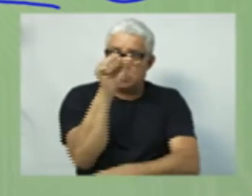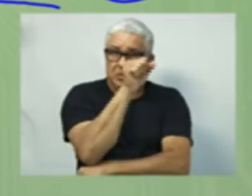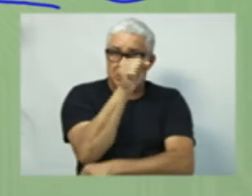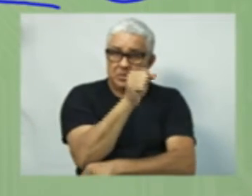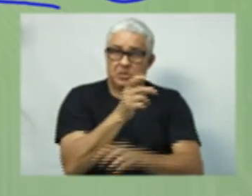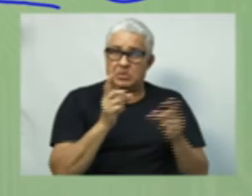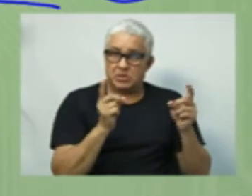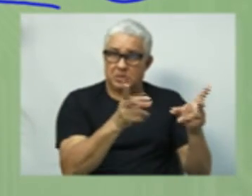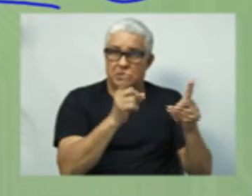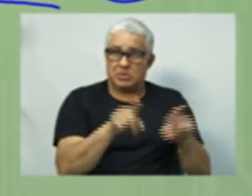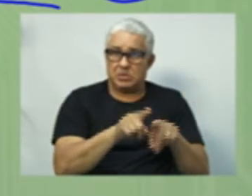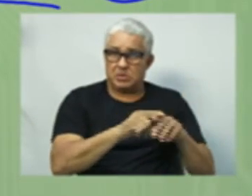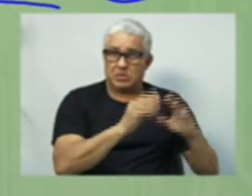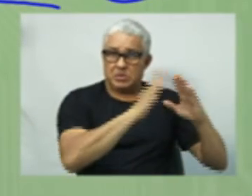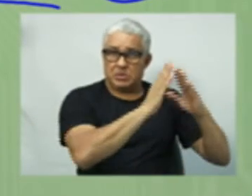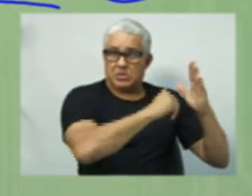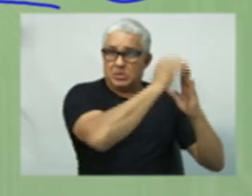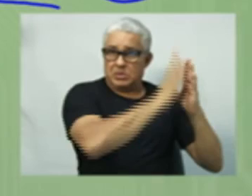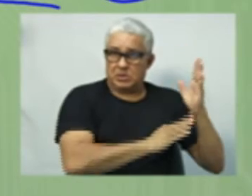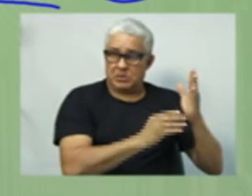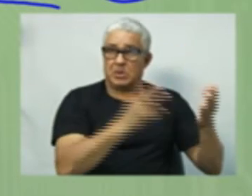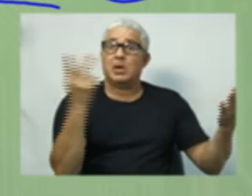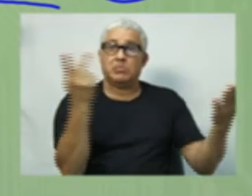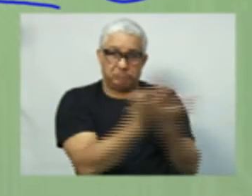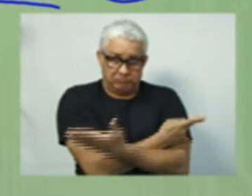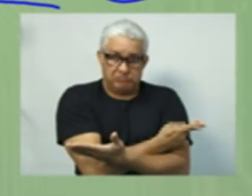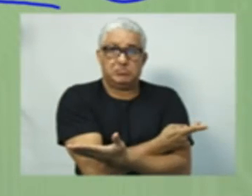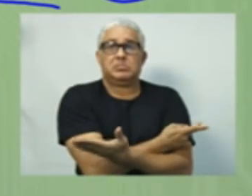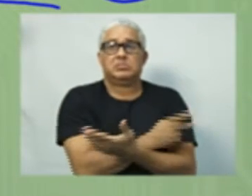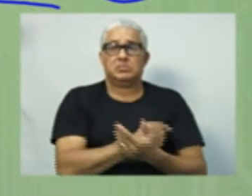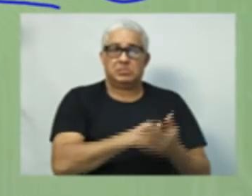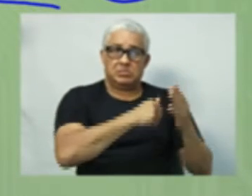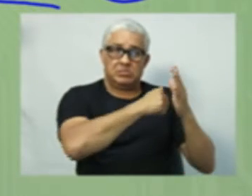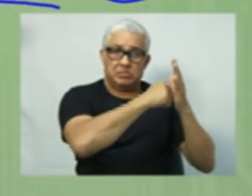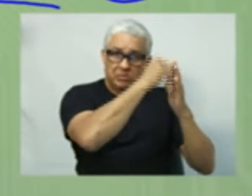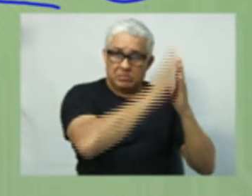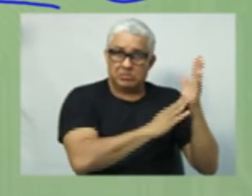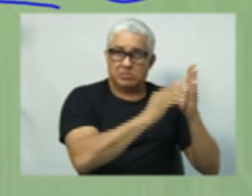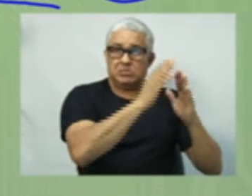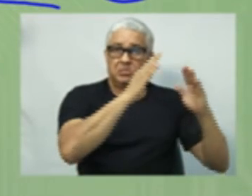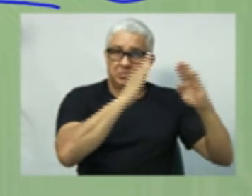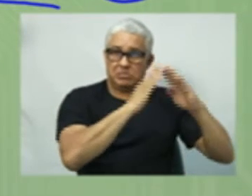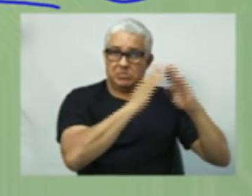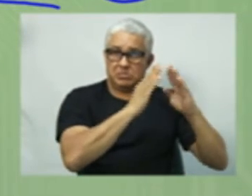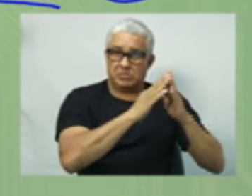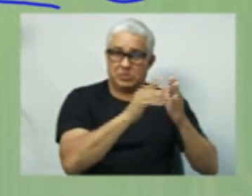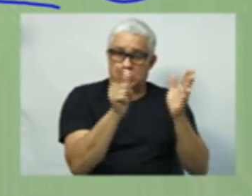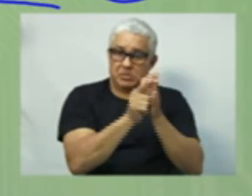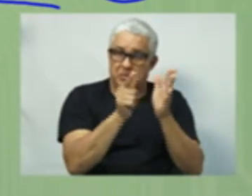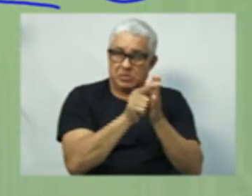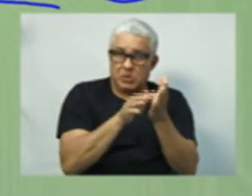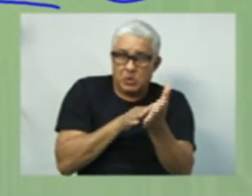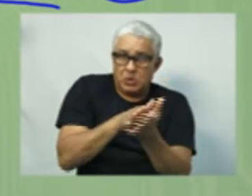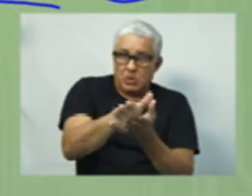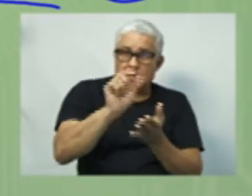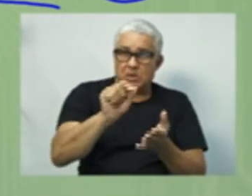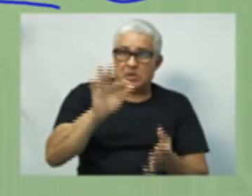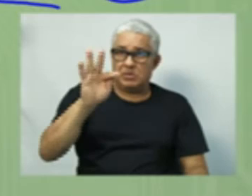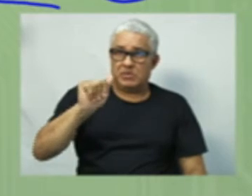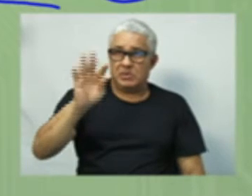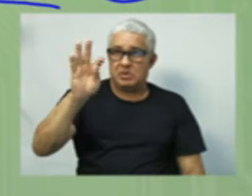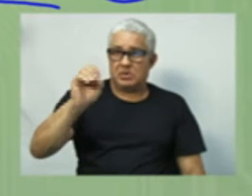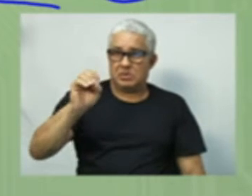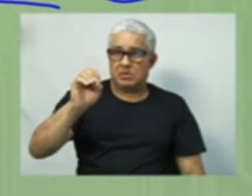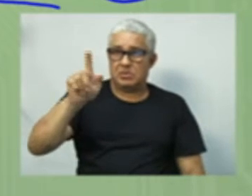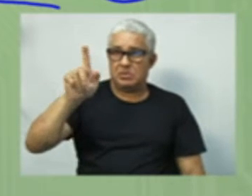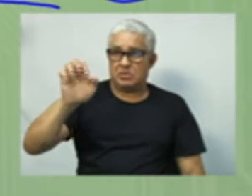já houve a pintura da casa. Então, quando houve-se a pintura da casa, foi emitida uma nota, gerou o quê? Um fato gerador.